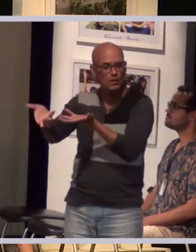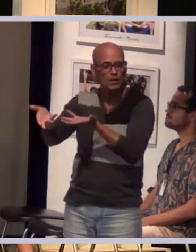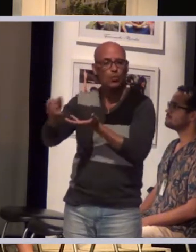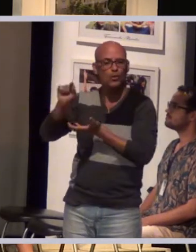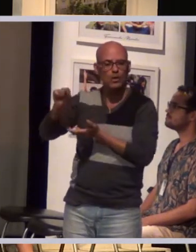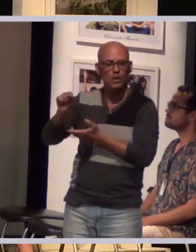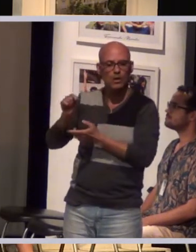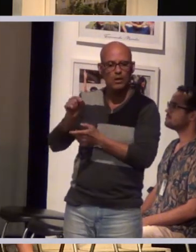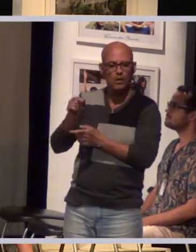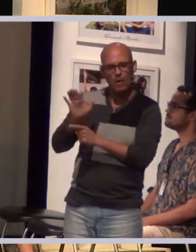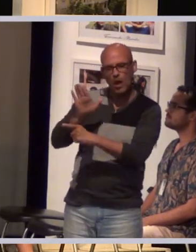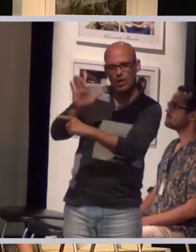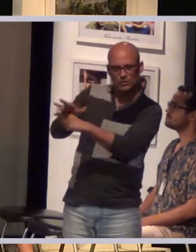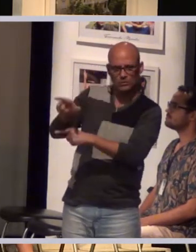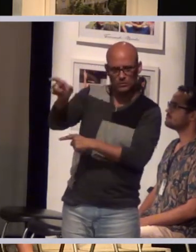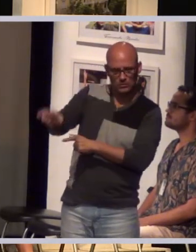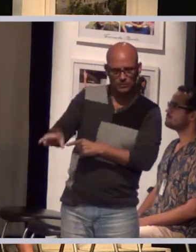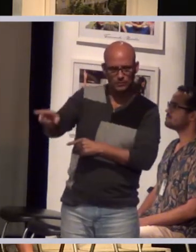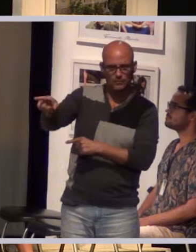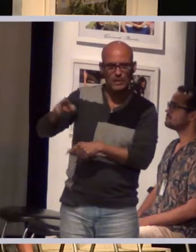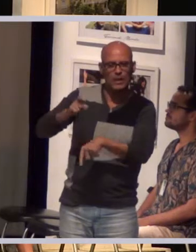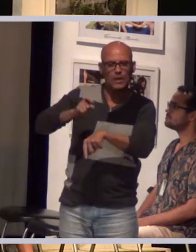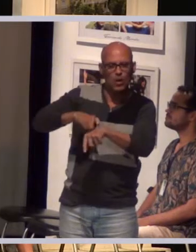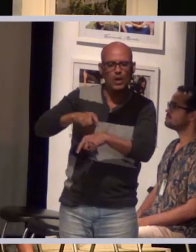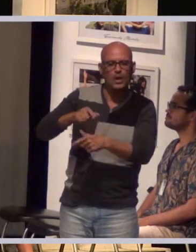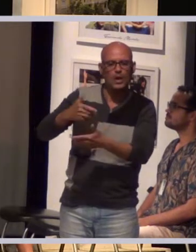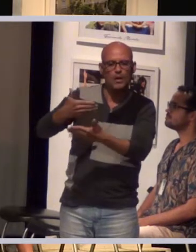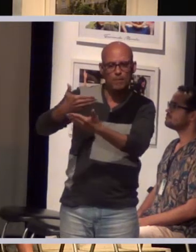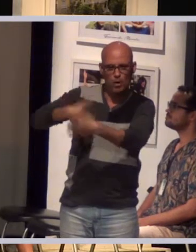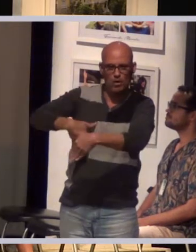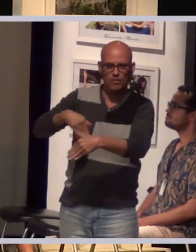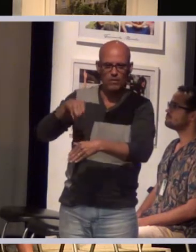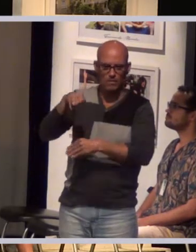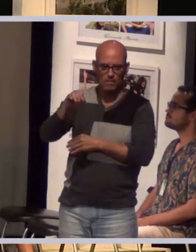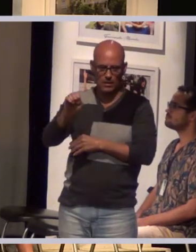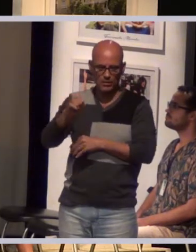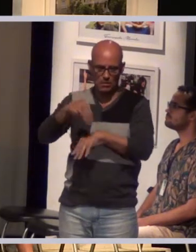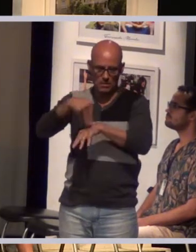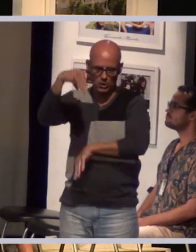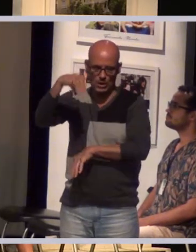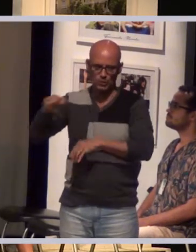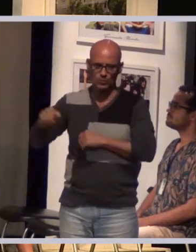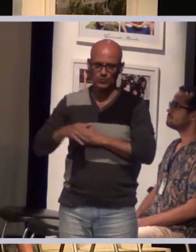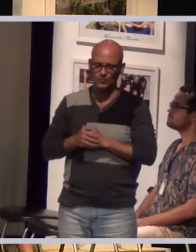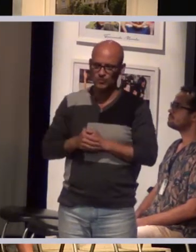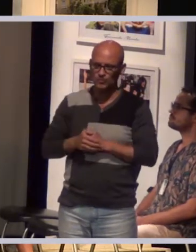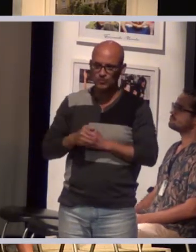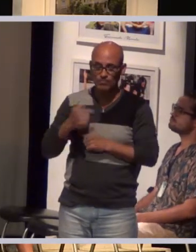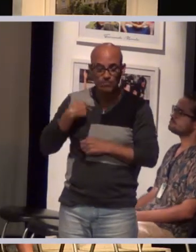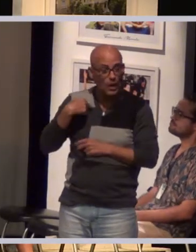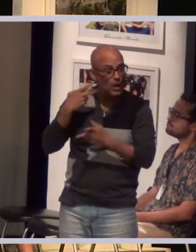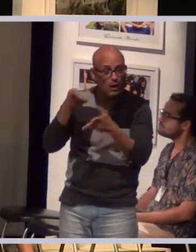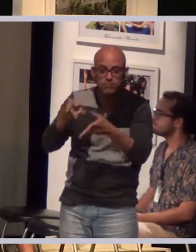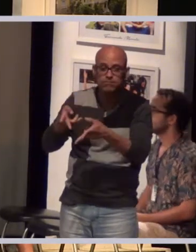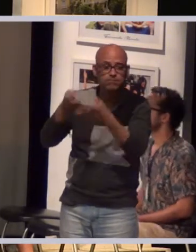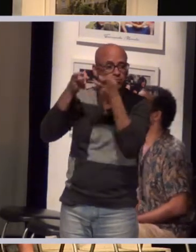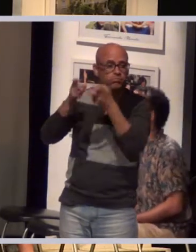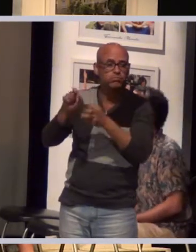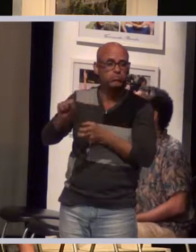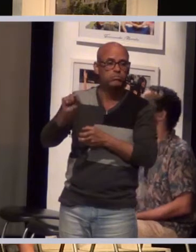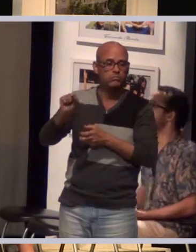escriba dela na prova de mestrado. E aí eu percebi que era